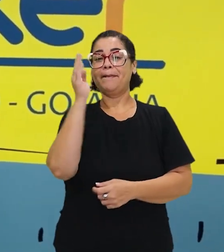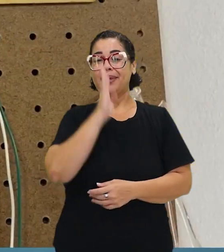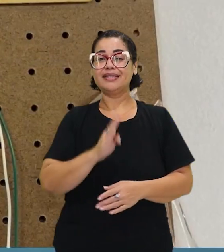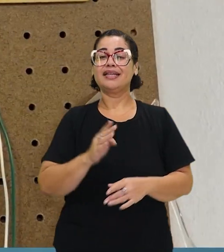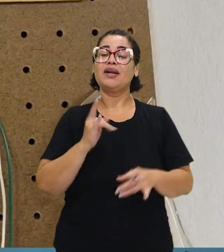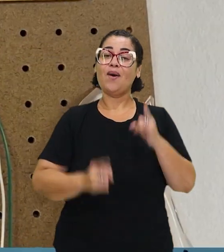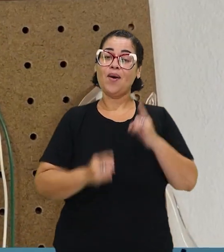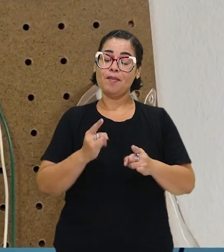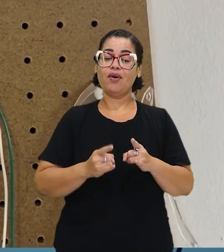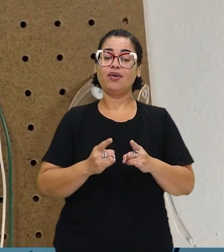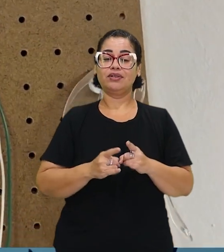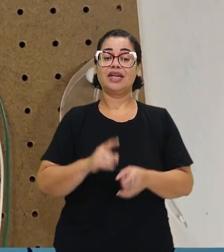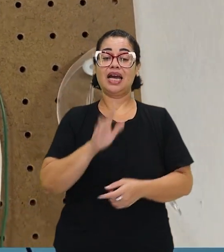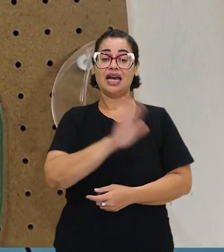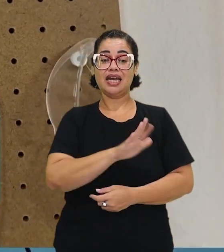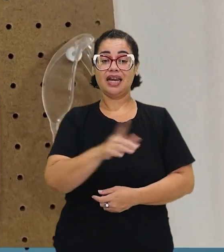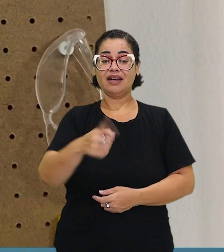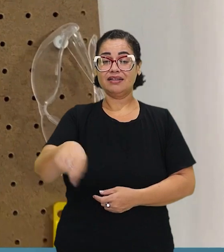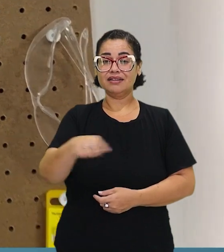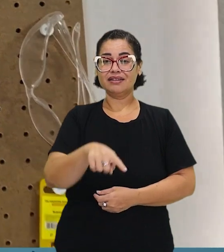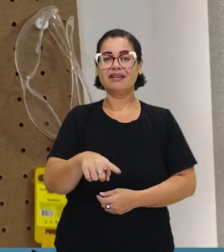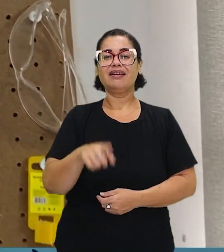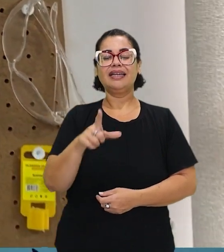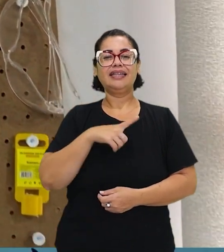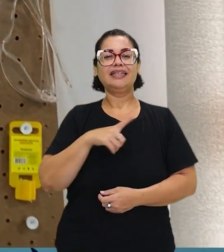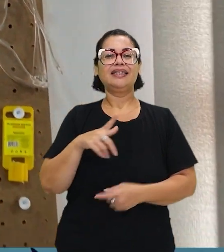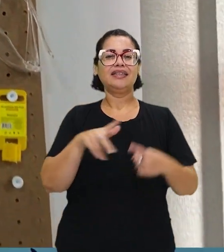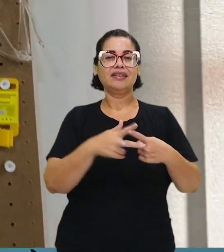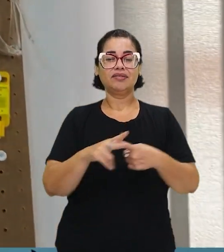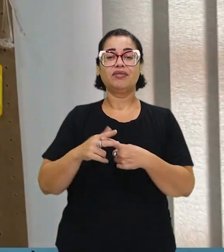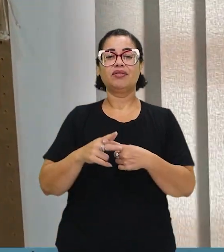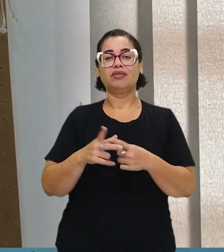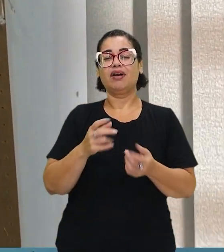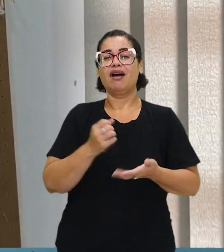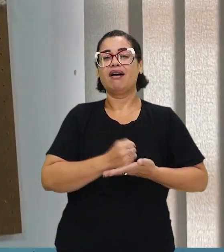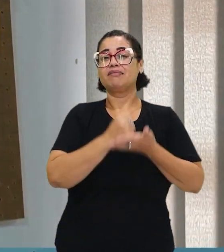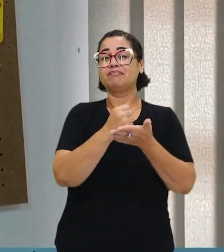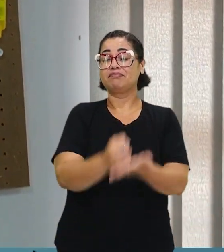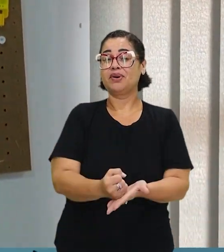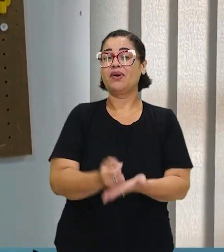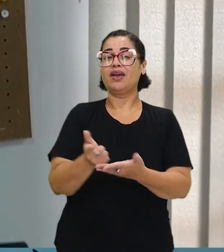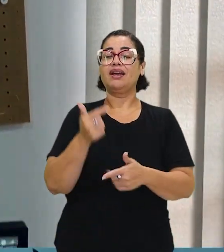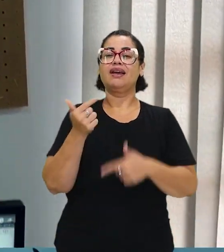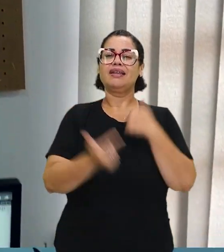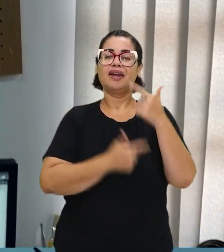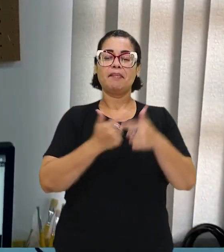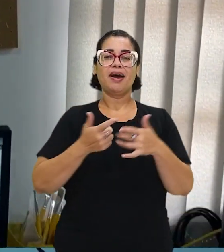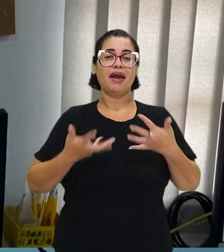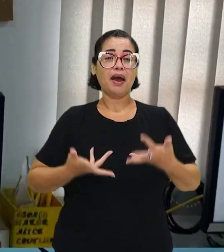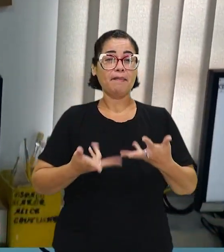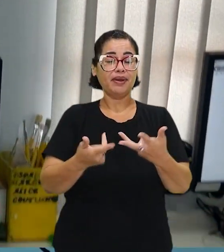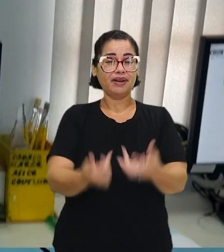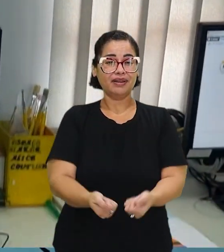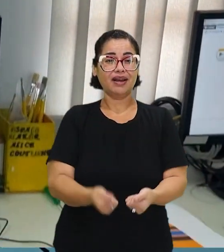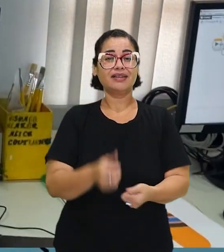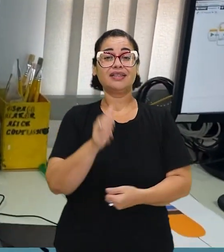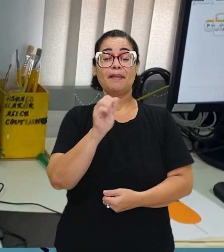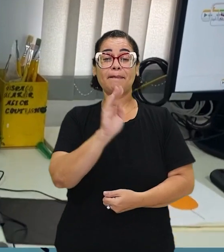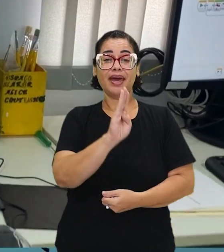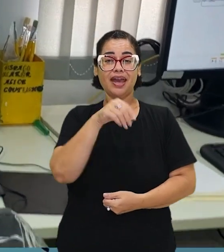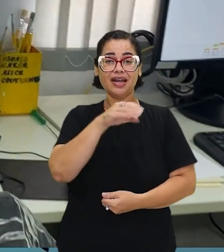A robótica na vida dessas crianças é uma ferramenta de fundo para que trabalhem as habilidades da BNCC dentro dos